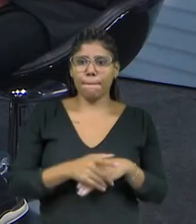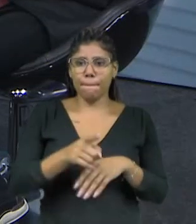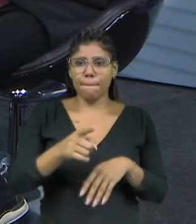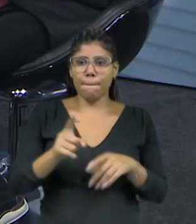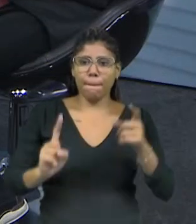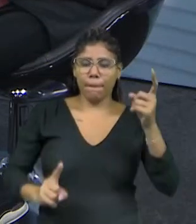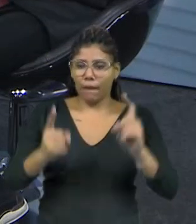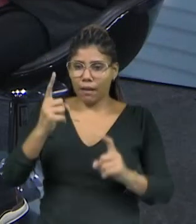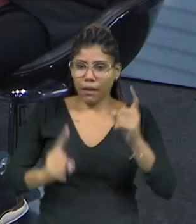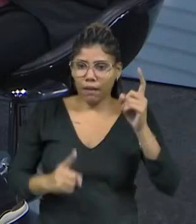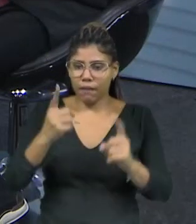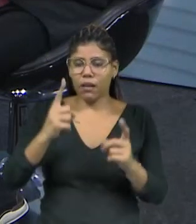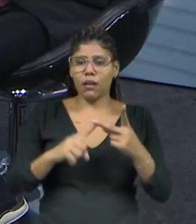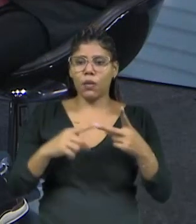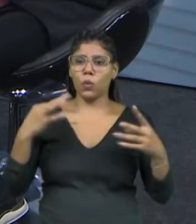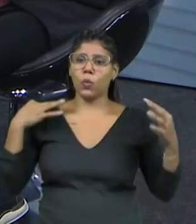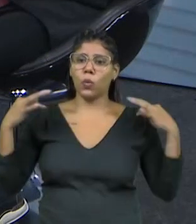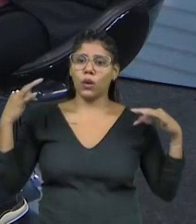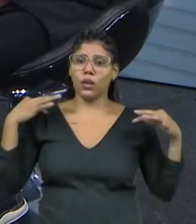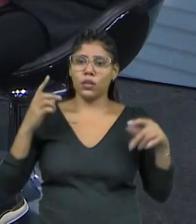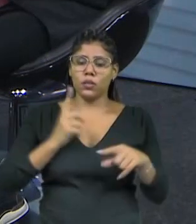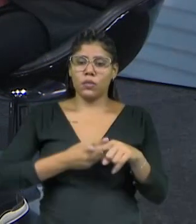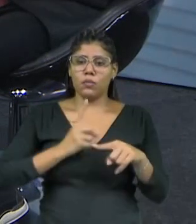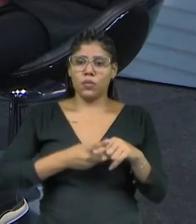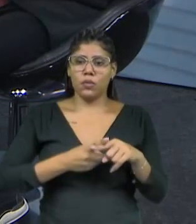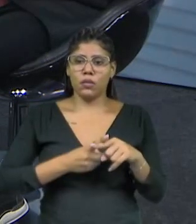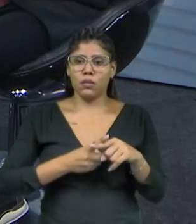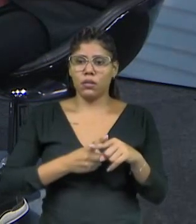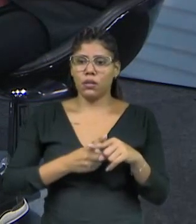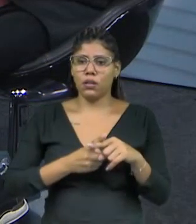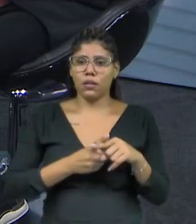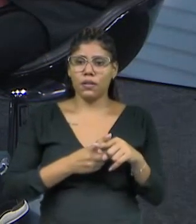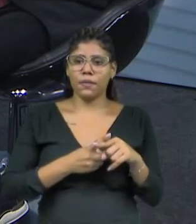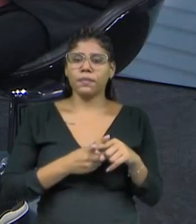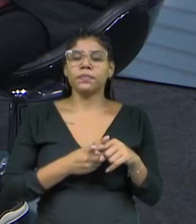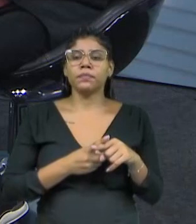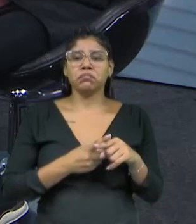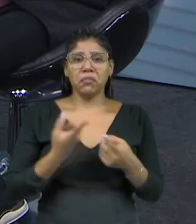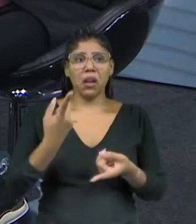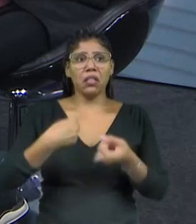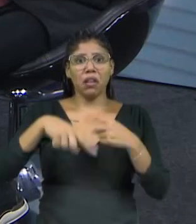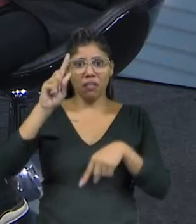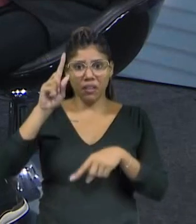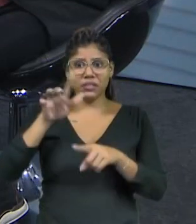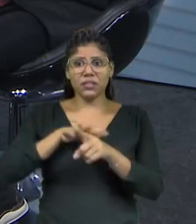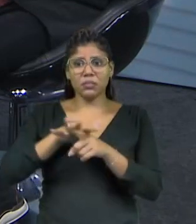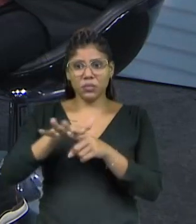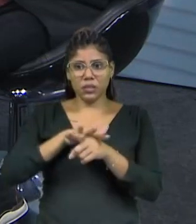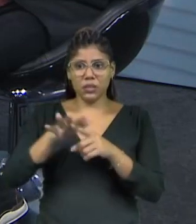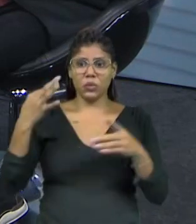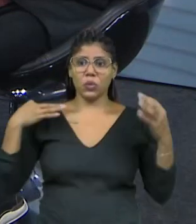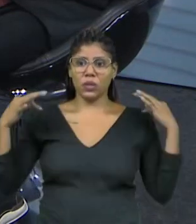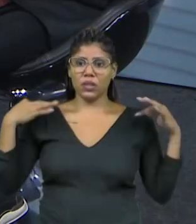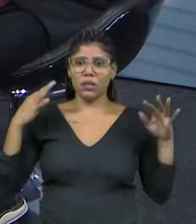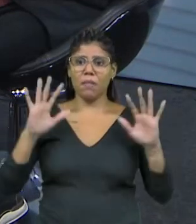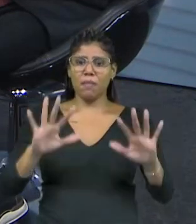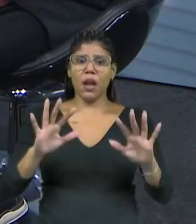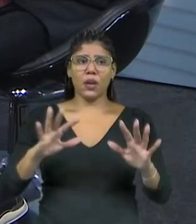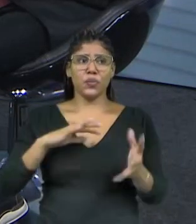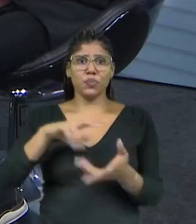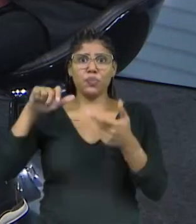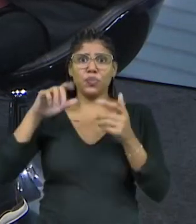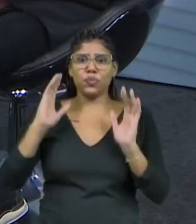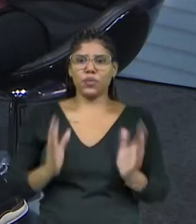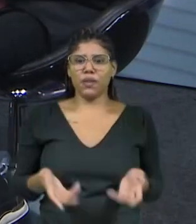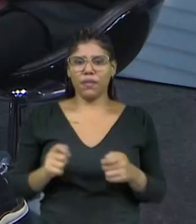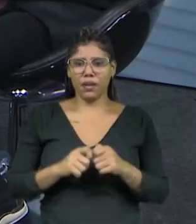carnaval e do negócio do turismo. É uma inovação na visão de atrair turista, mas é uma coisa que o mundo já faz.